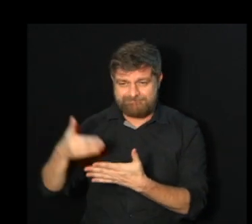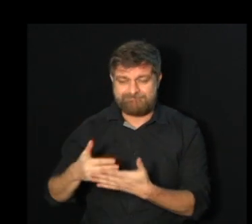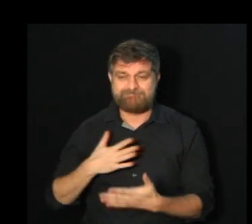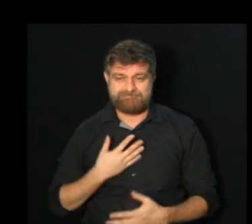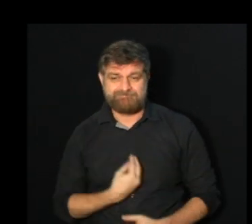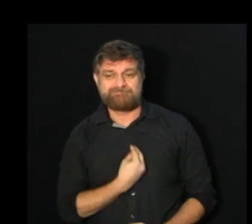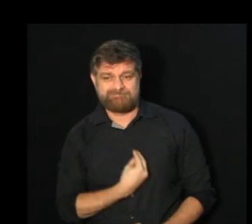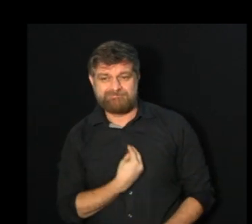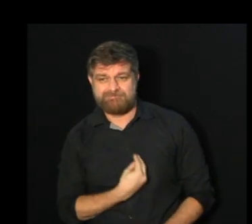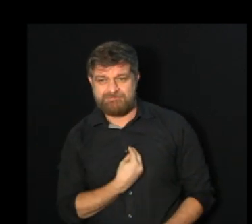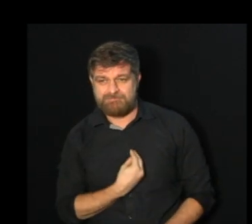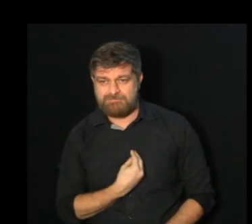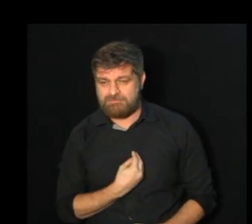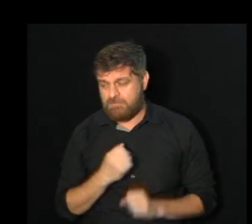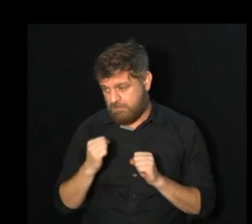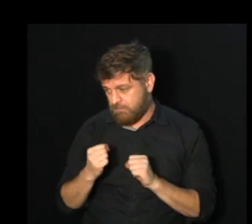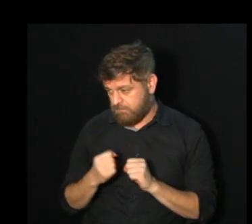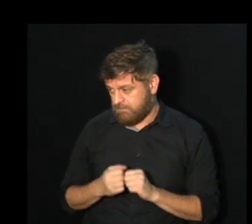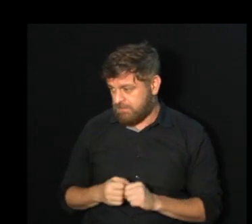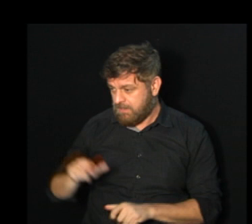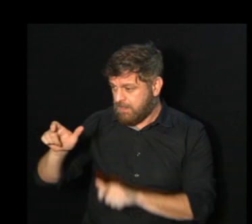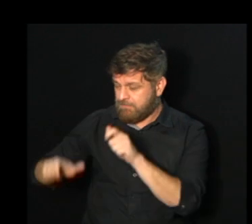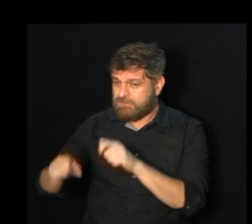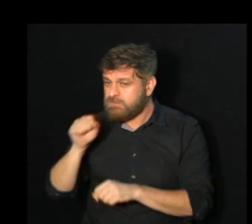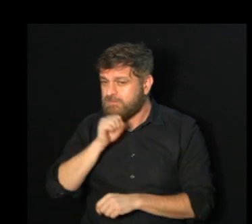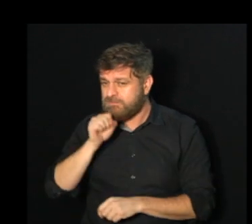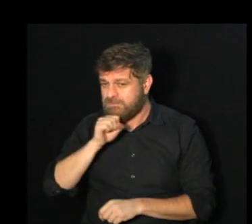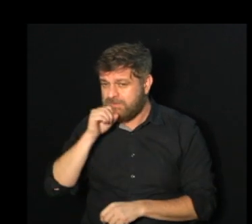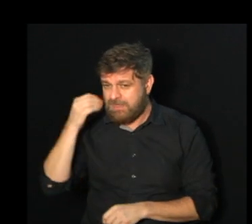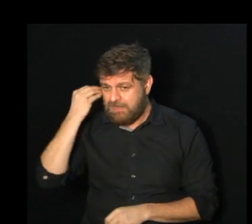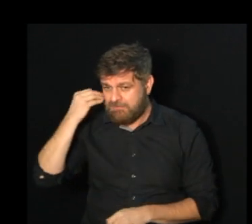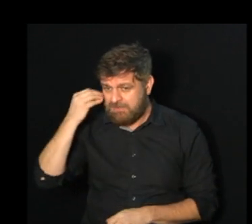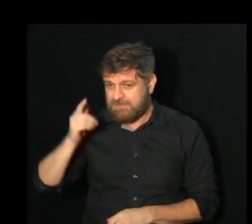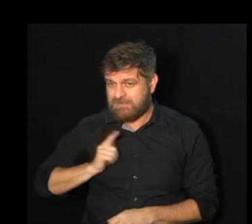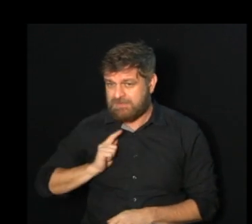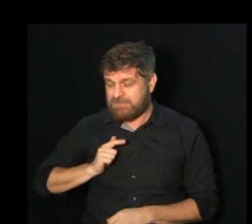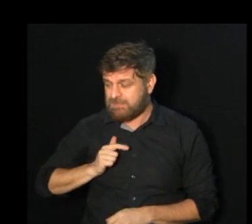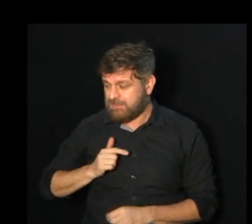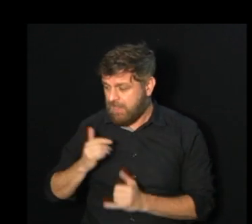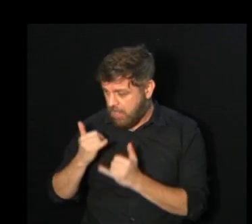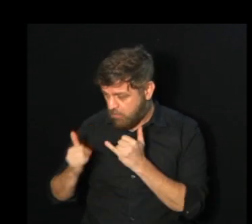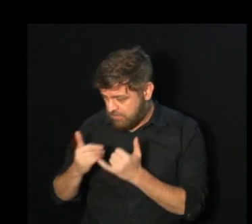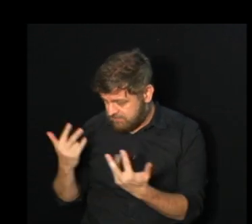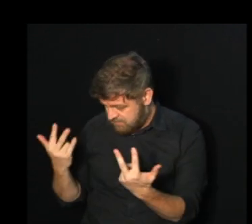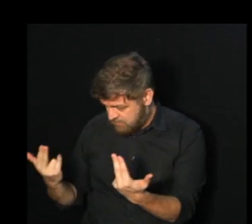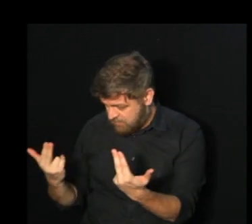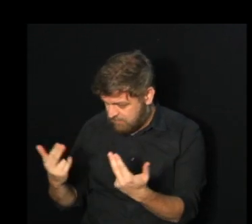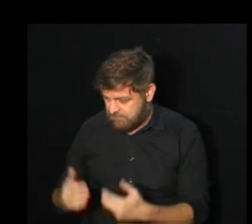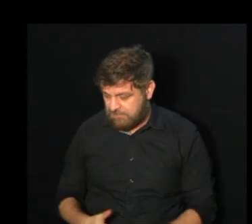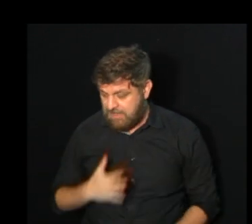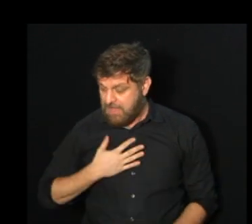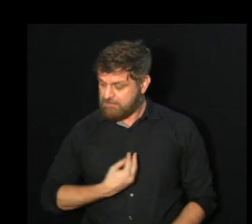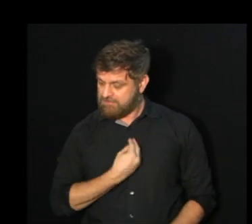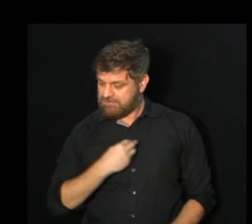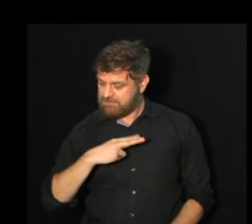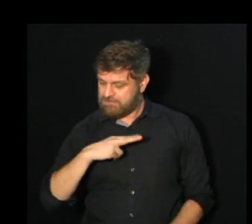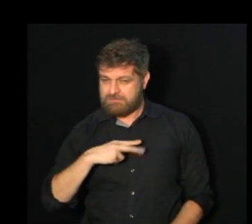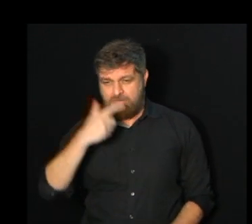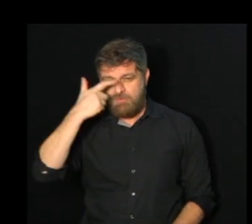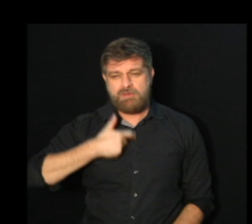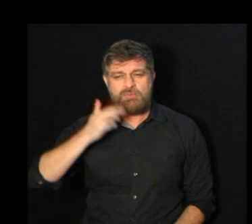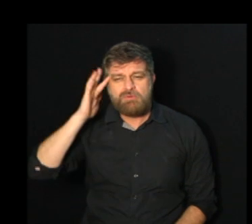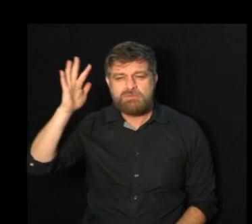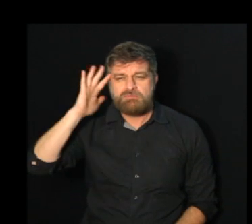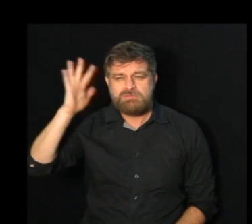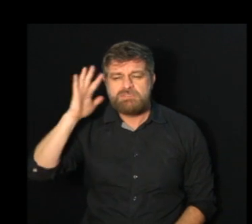possivelmente do pessoal mais sênior que esteja aqui, seja uma jornada muito semelhante, né? Na verdade, eu sempre sonhei em